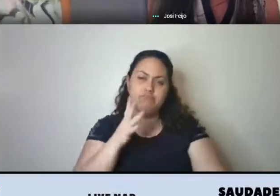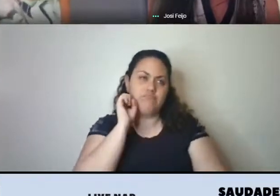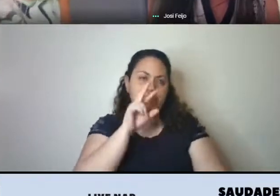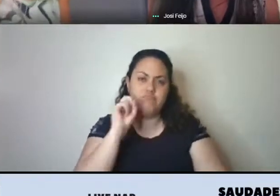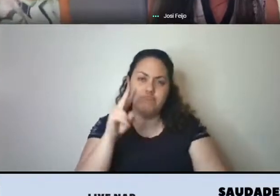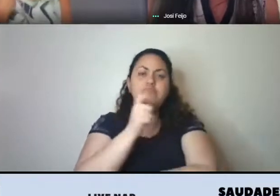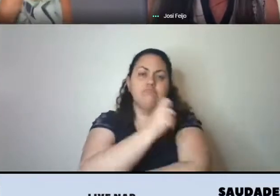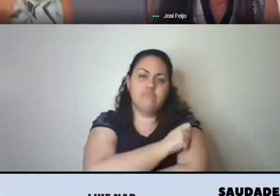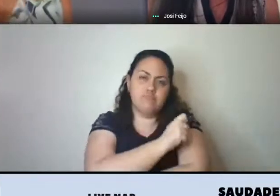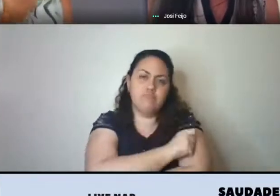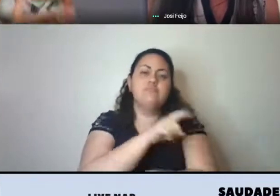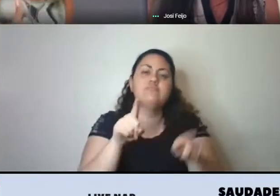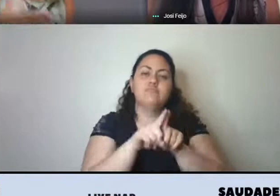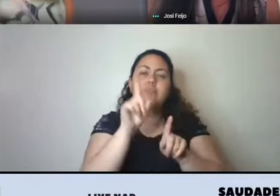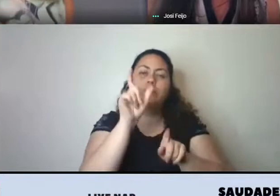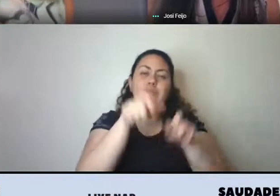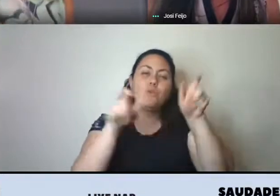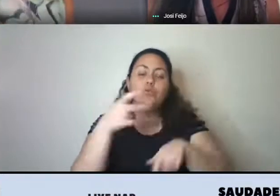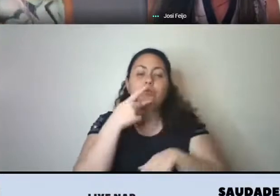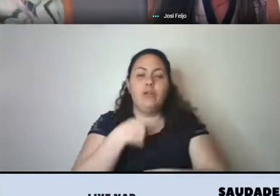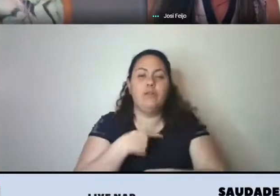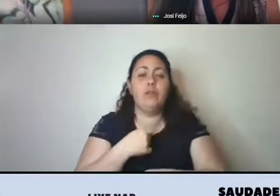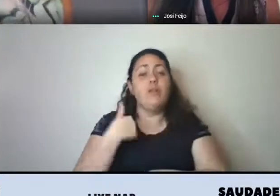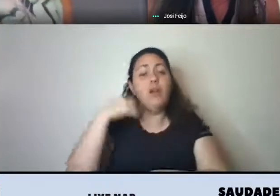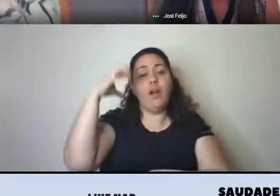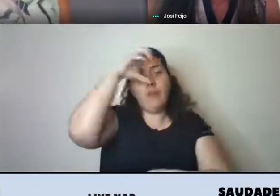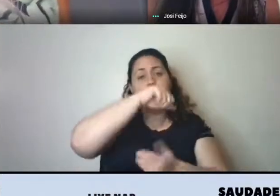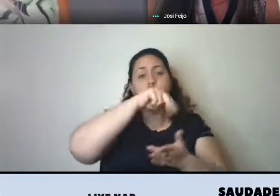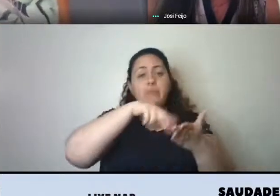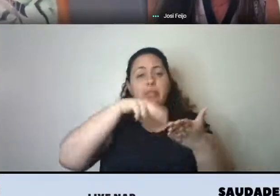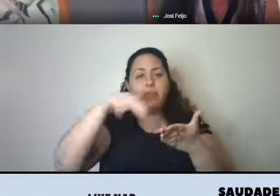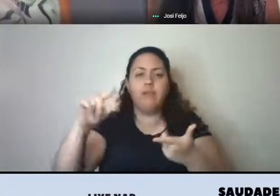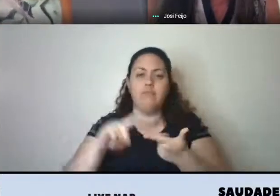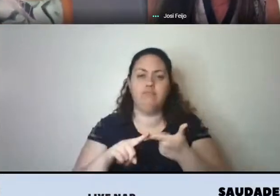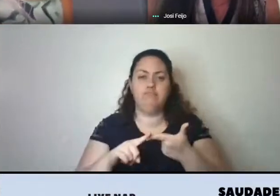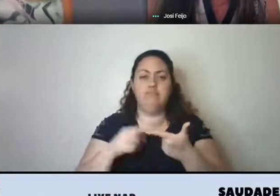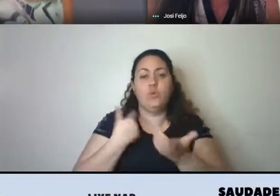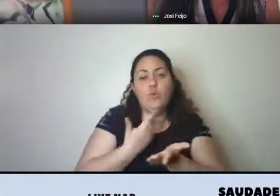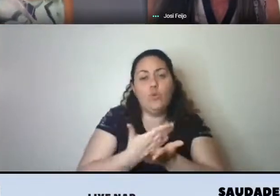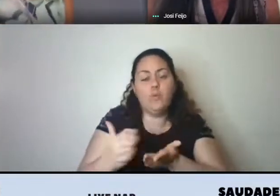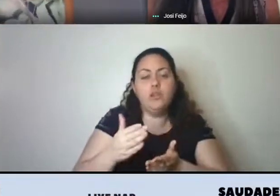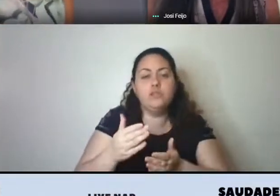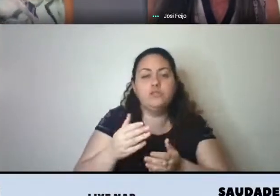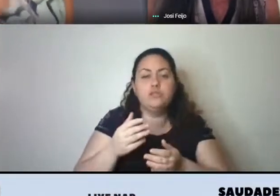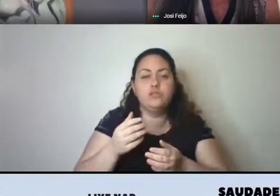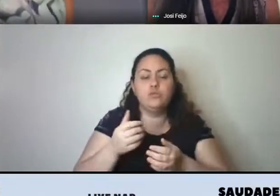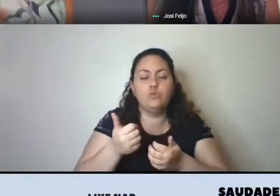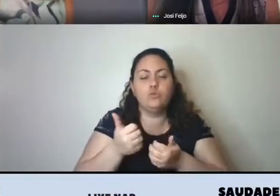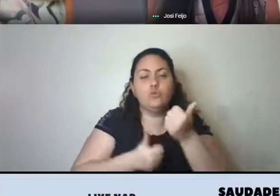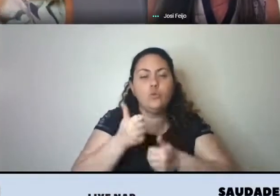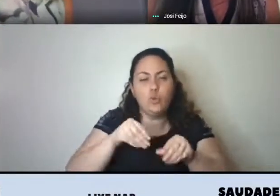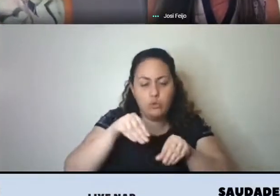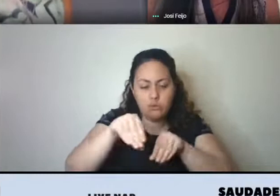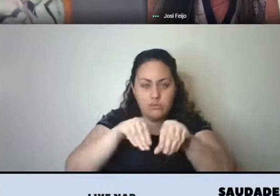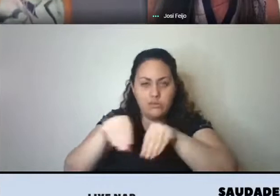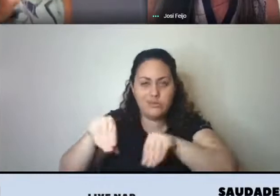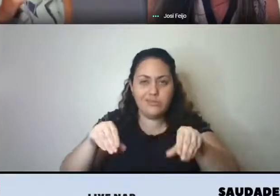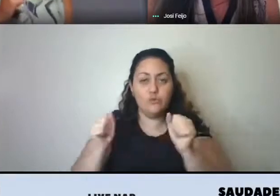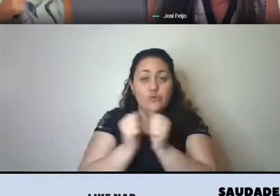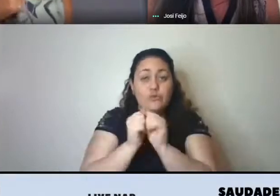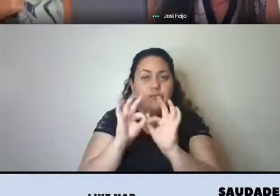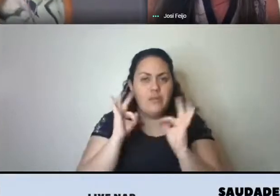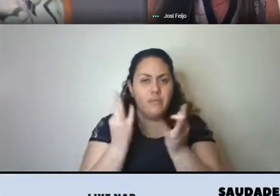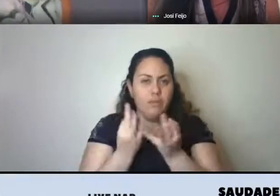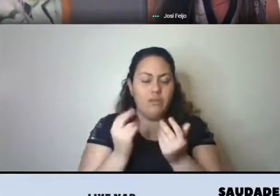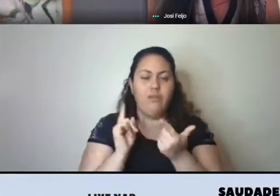alunos e de pessoas falando, aprendi a pintar, comecei a jogar jogos de tabuleiro com a família, né? Estou mais